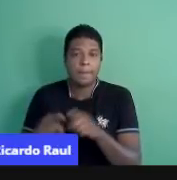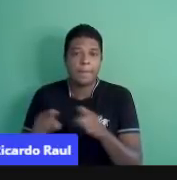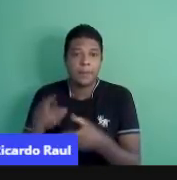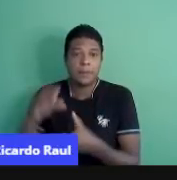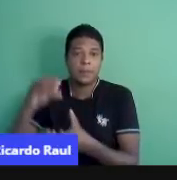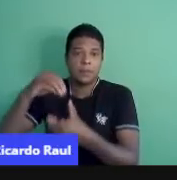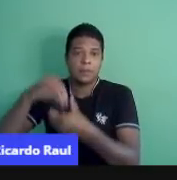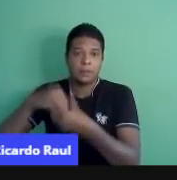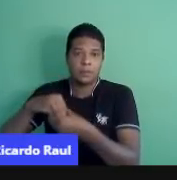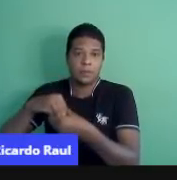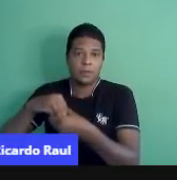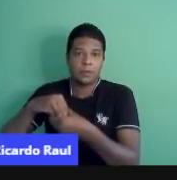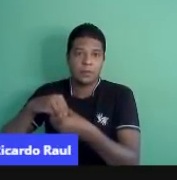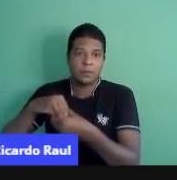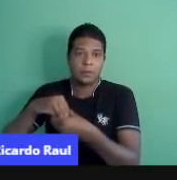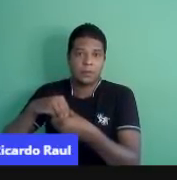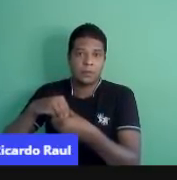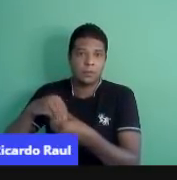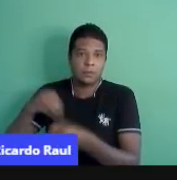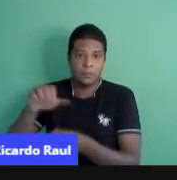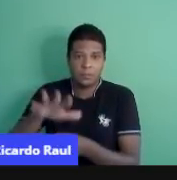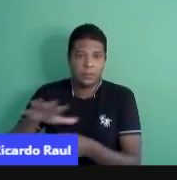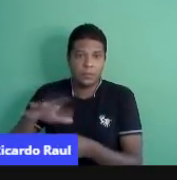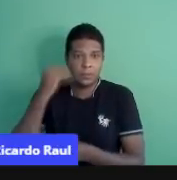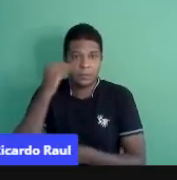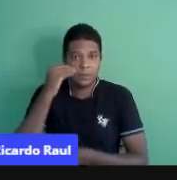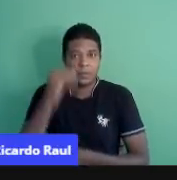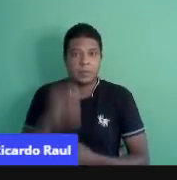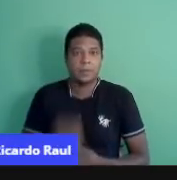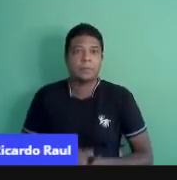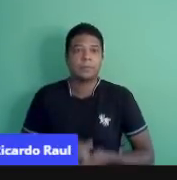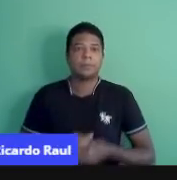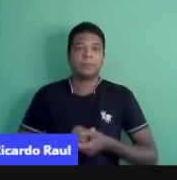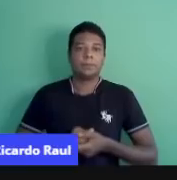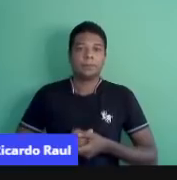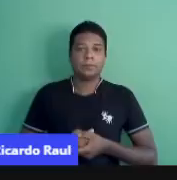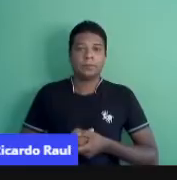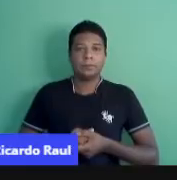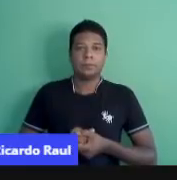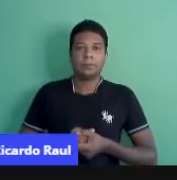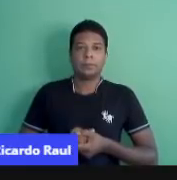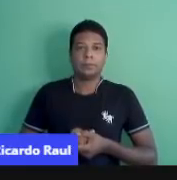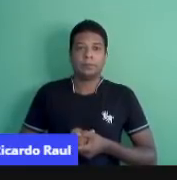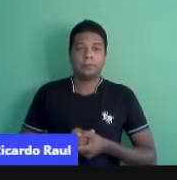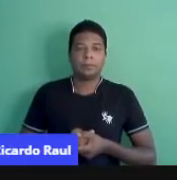dentro desses campos de experiência. Próximo, por favor.